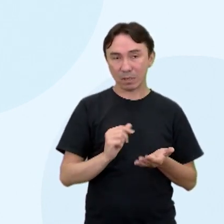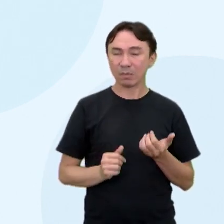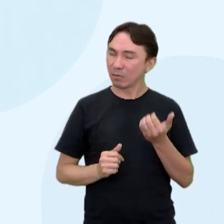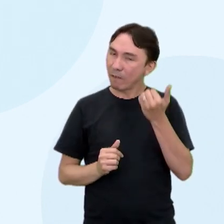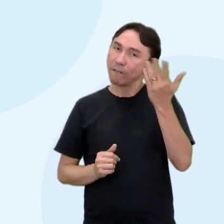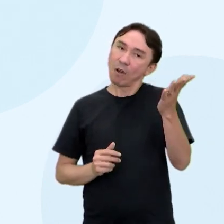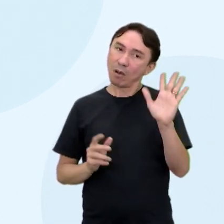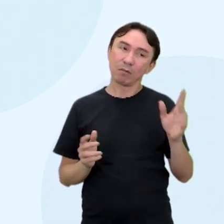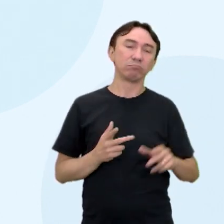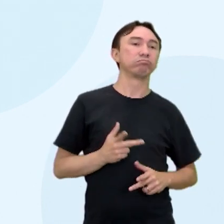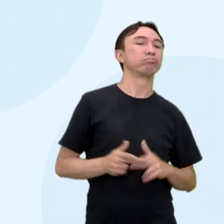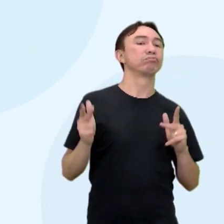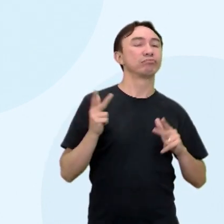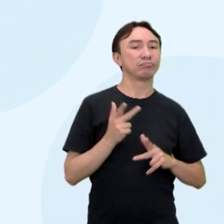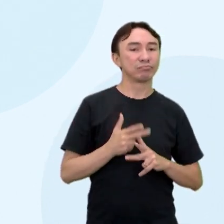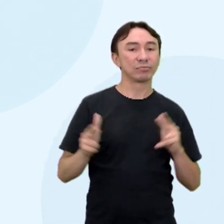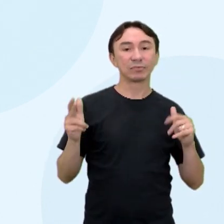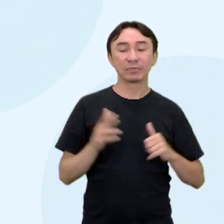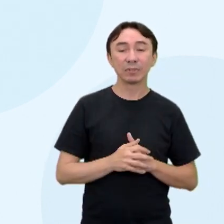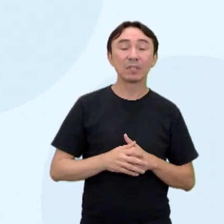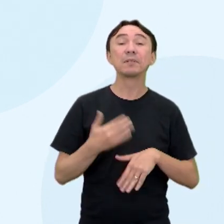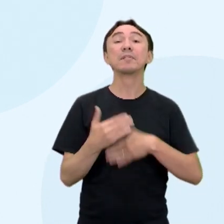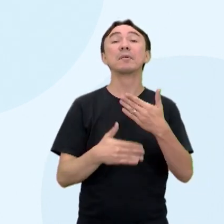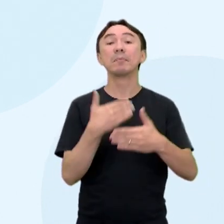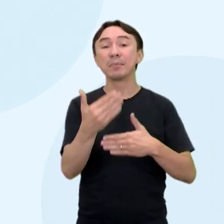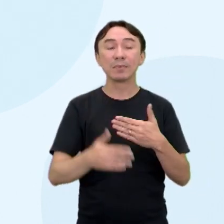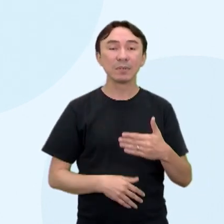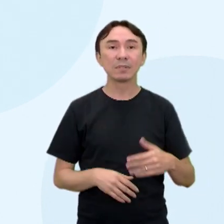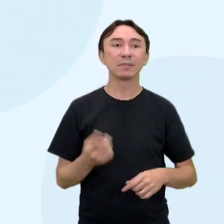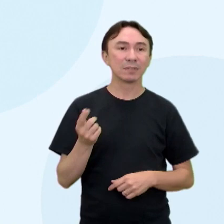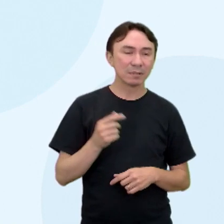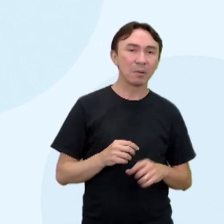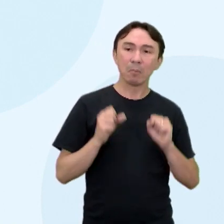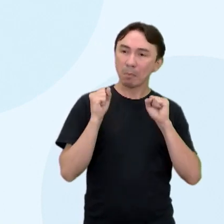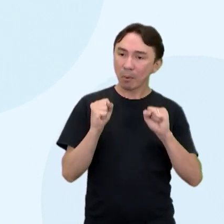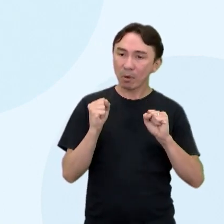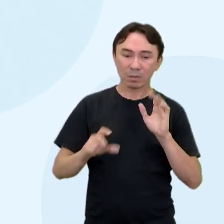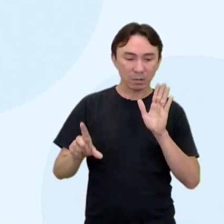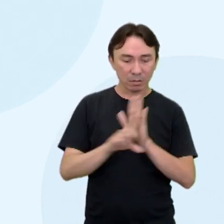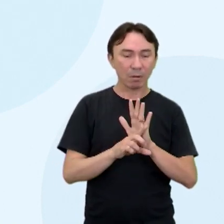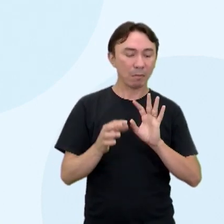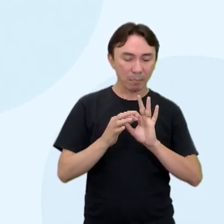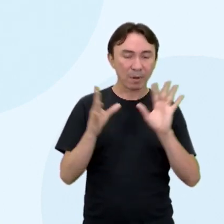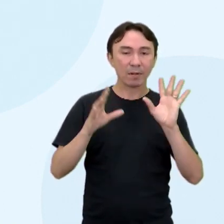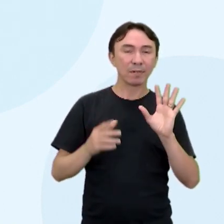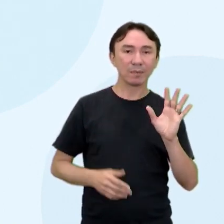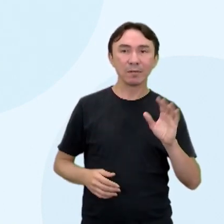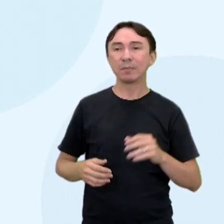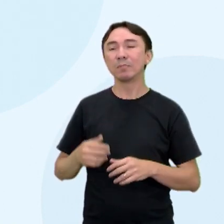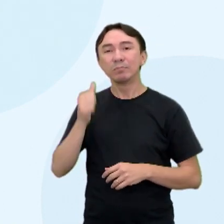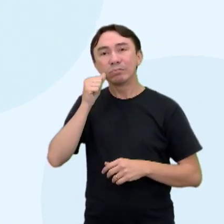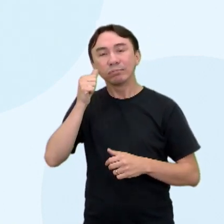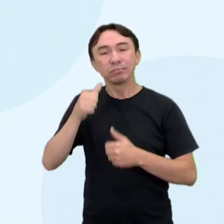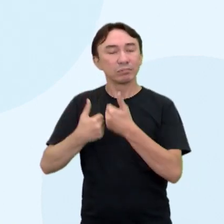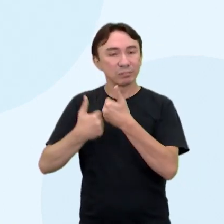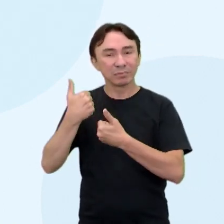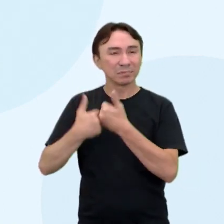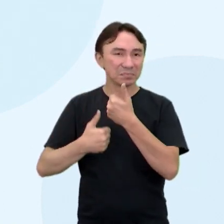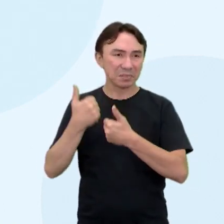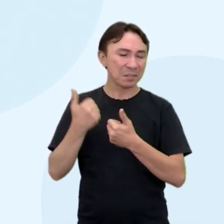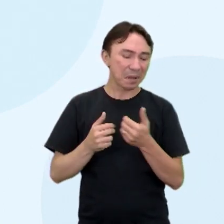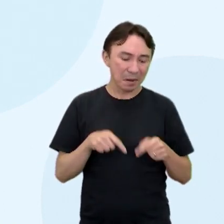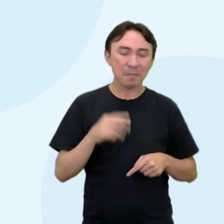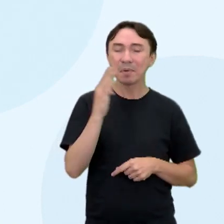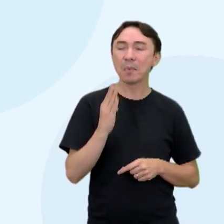como foi o período de regulamentação do futebol feminino no Brasil? Então, a primeira coisa, as mulheres nunca pararam de jogar futebol, né?